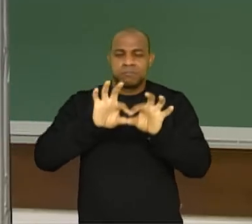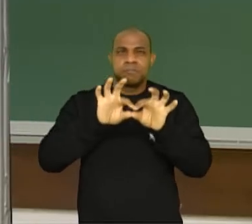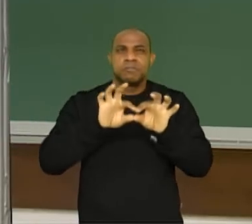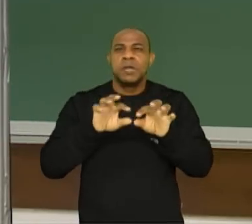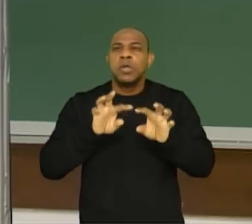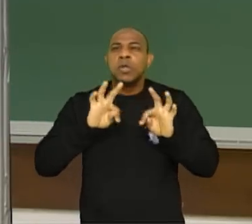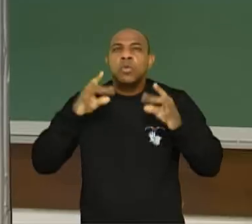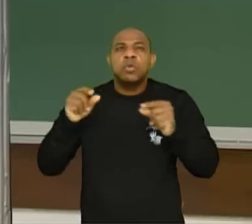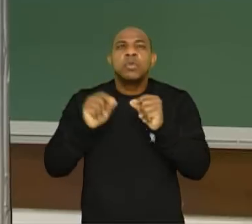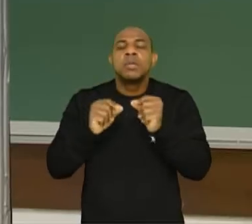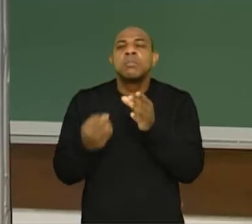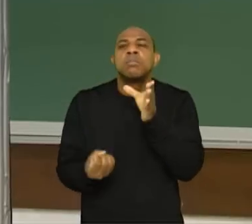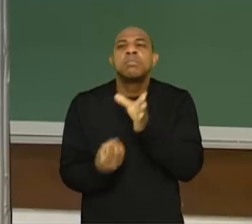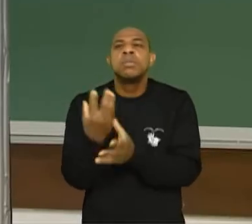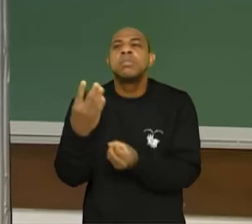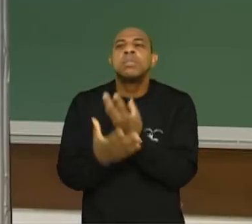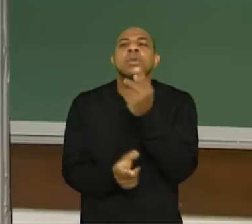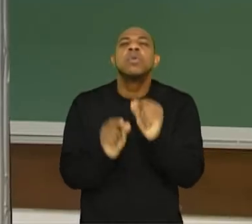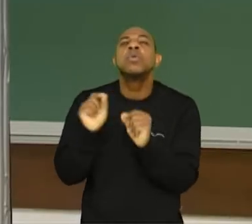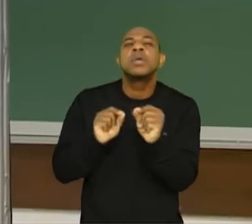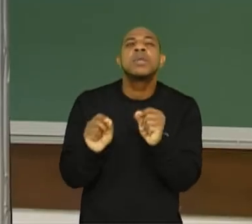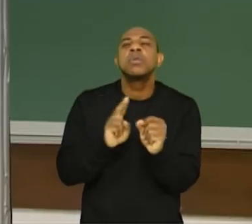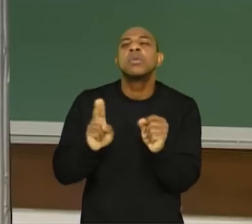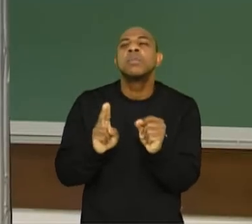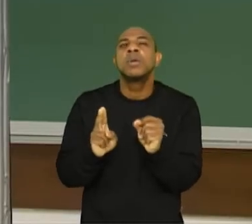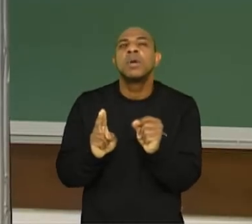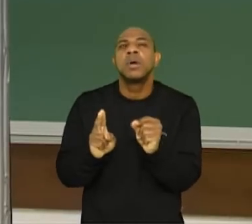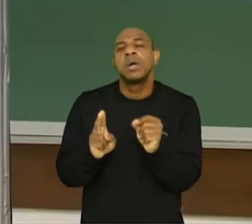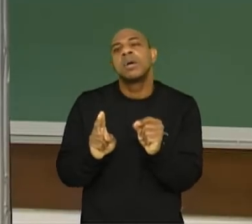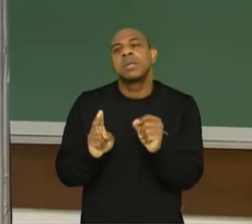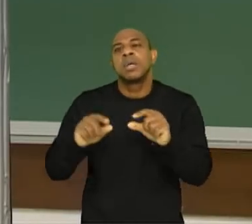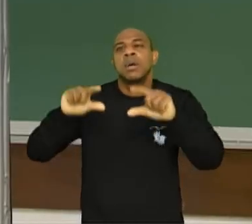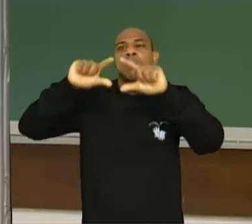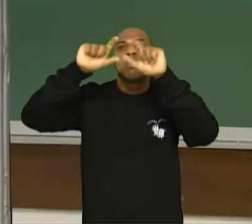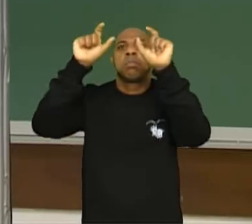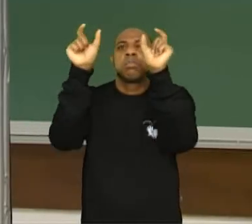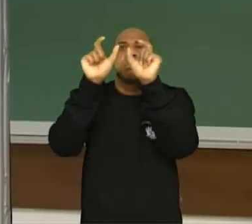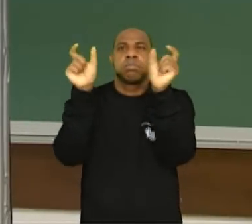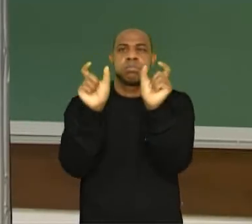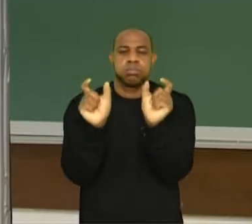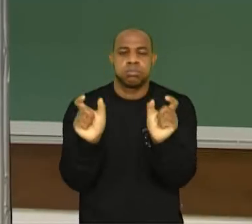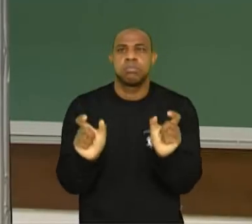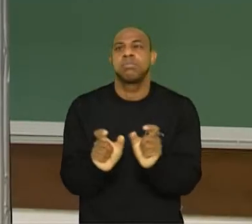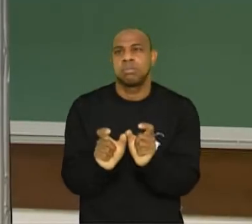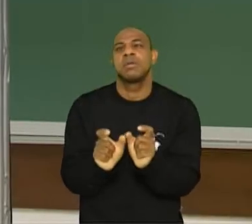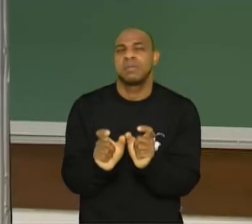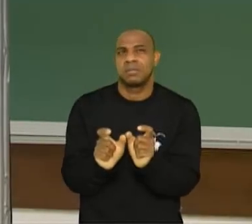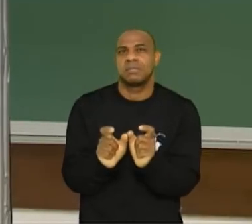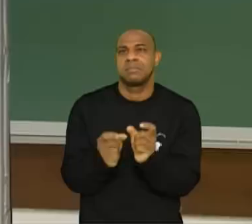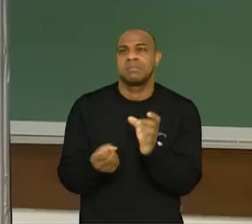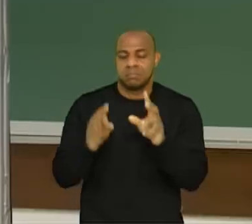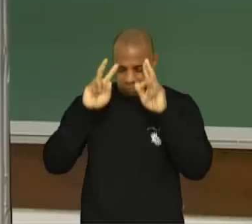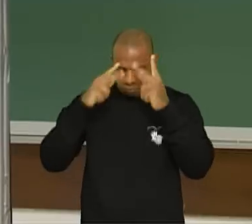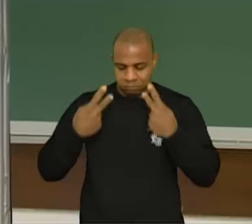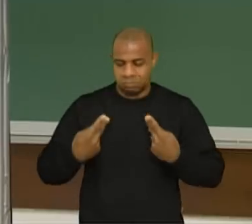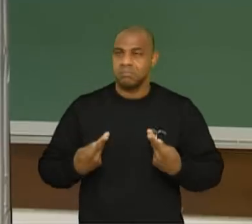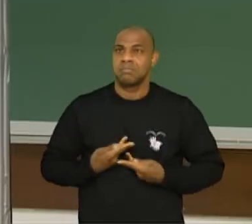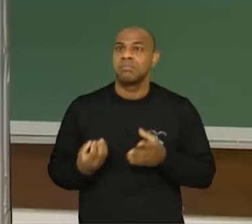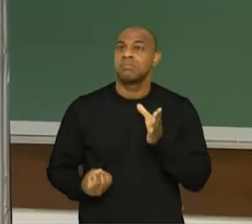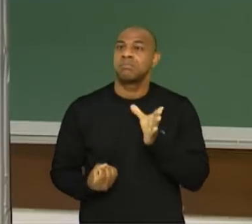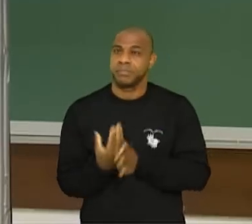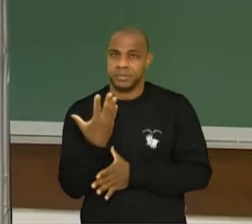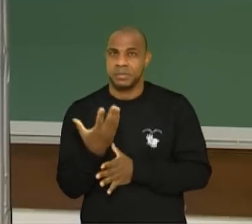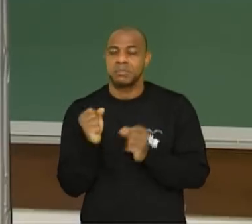todos eles vão formar o que a gente vai chamar de organismo. Esse organismo vai ser um ser, não necessariamente um ser humano, mas pode ser um